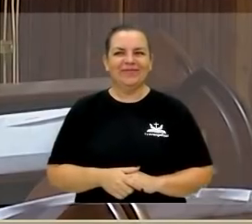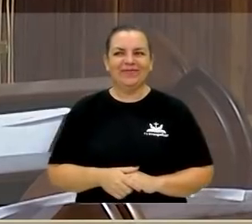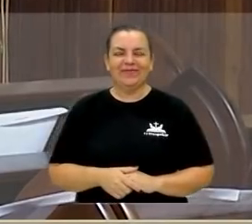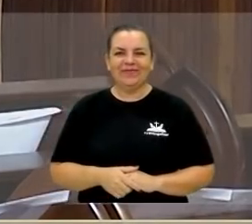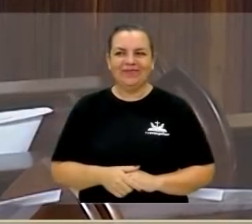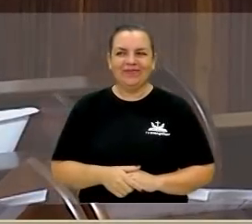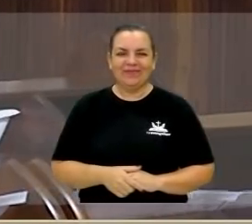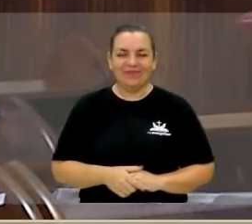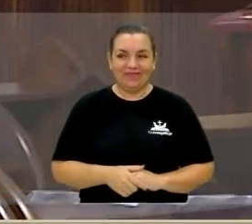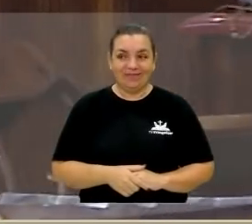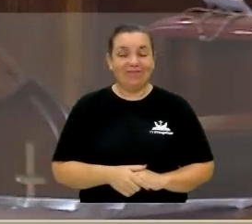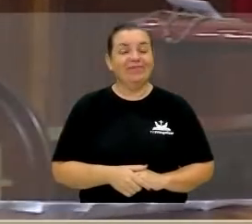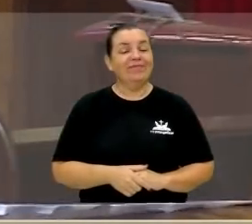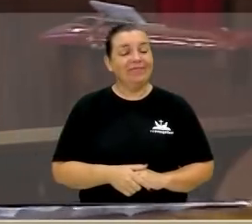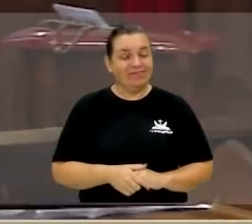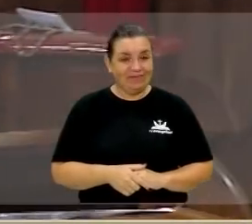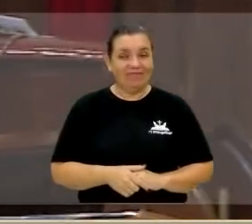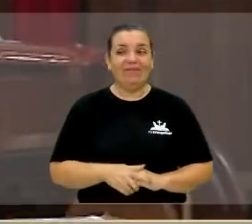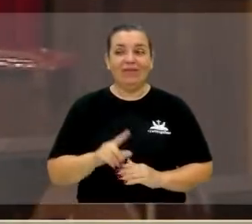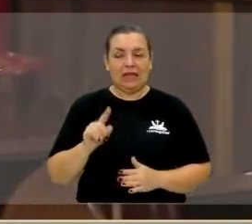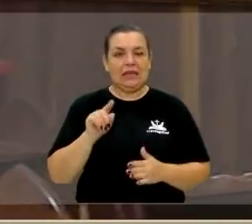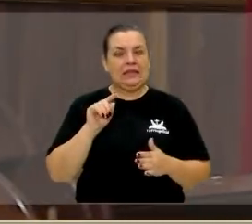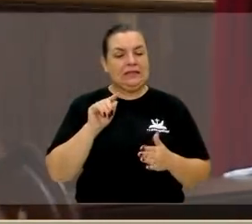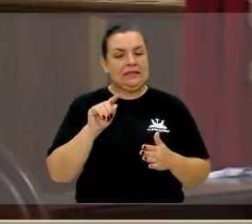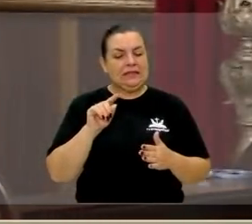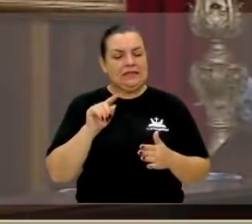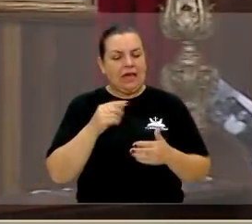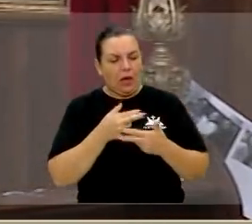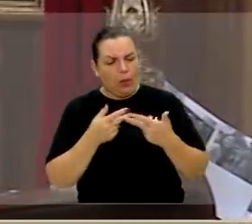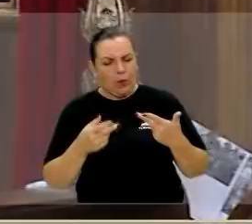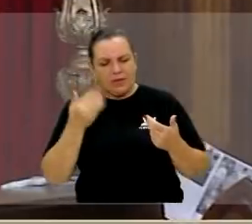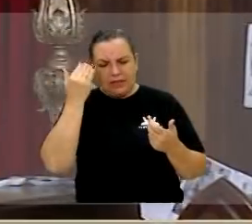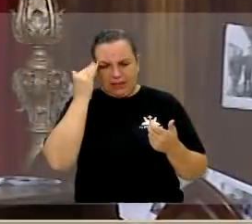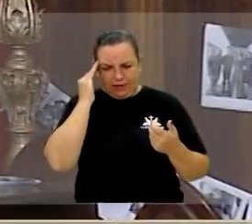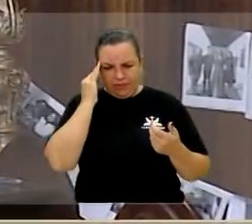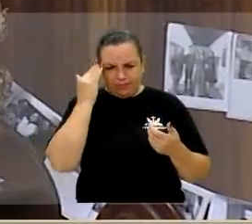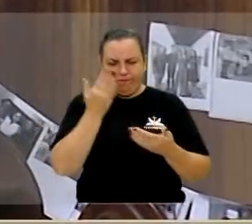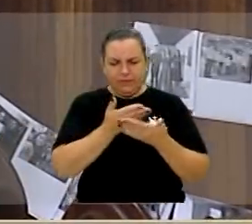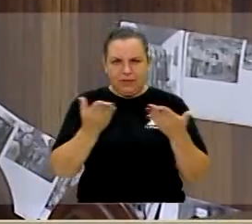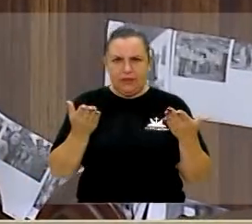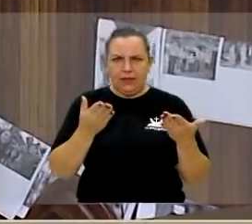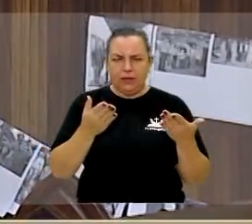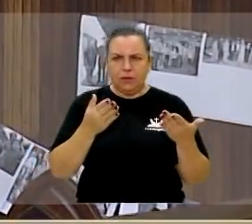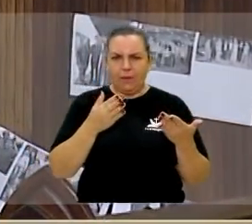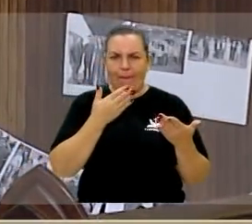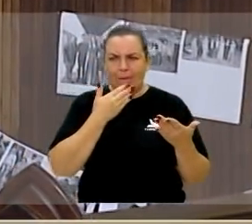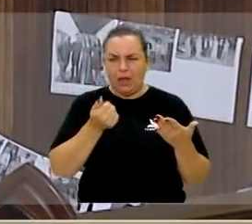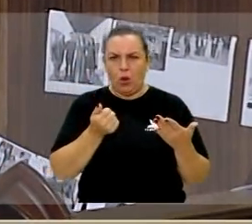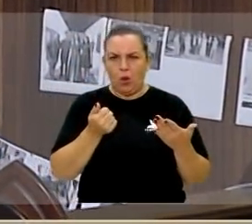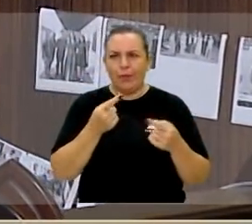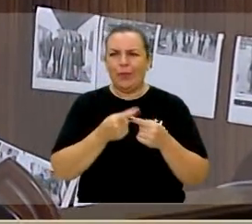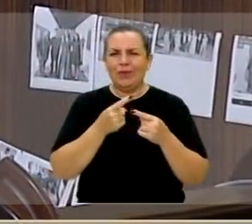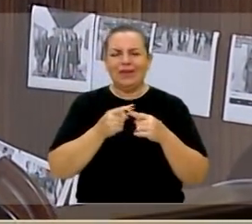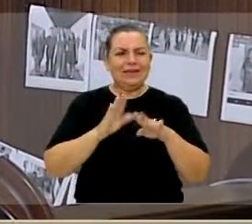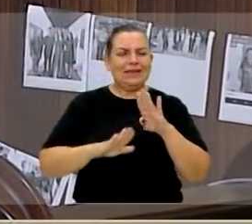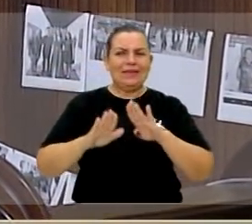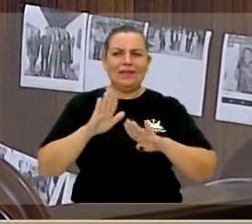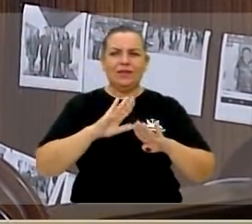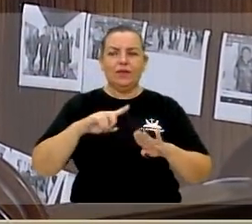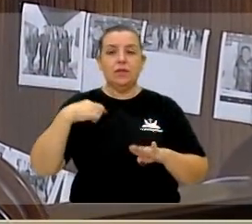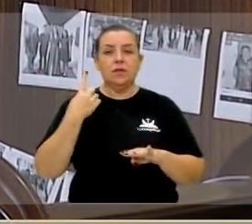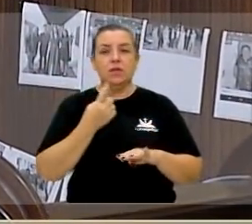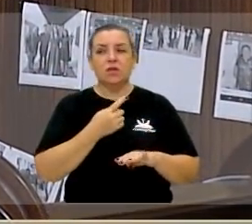Partir de algo que é compreensível a todos, para entender por que que às vezes nós faltamos